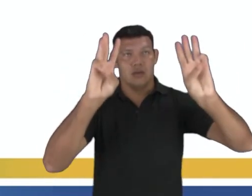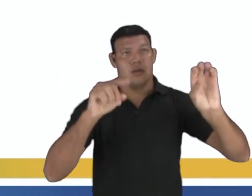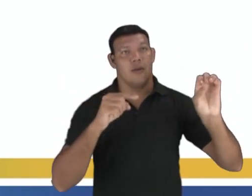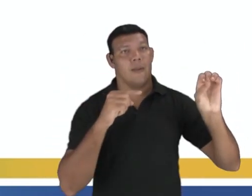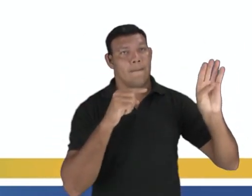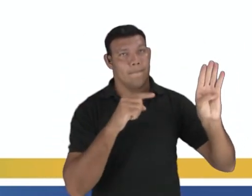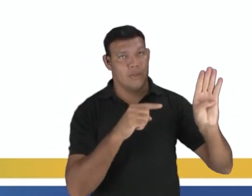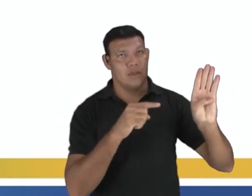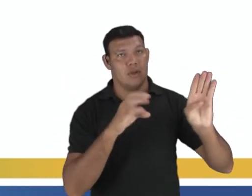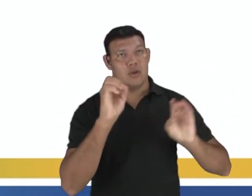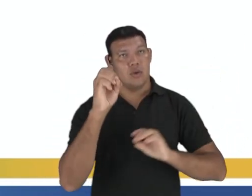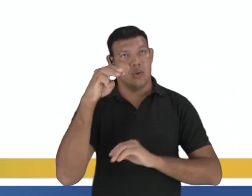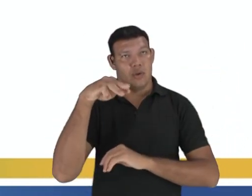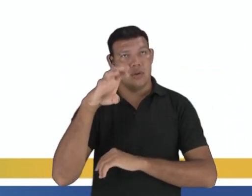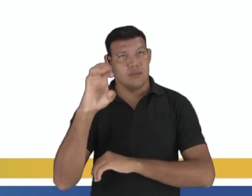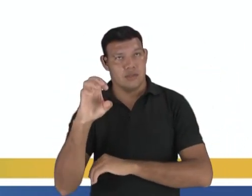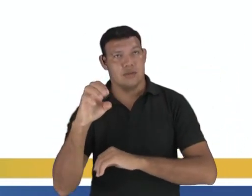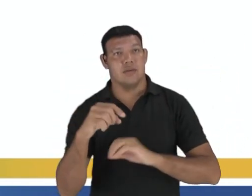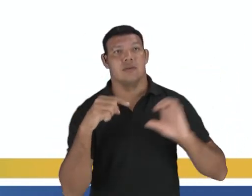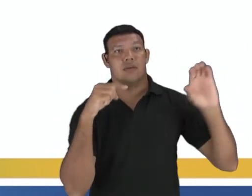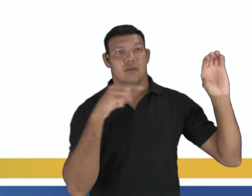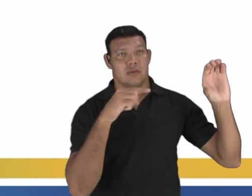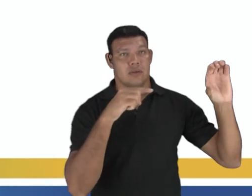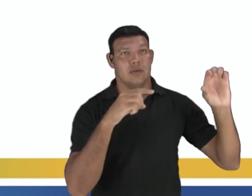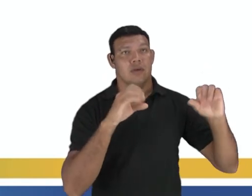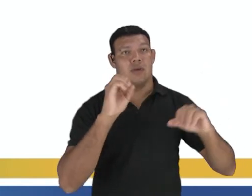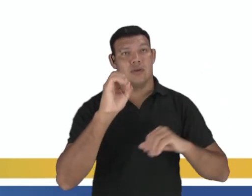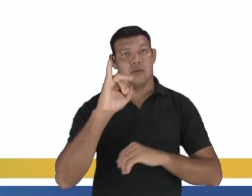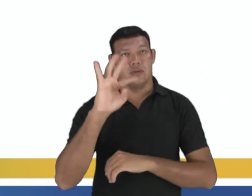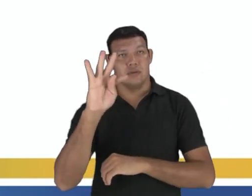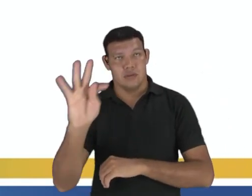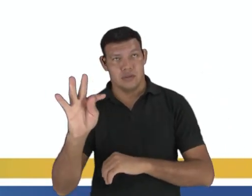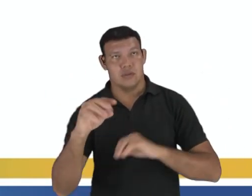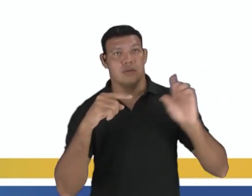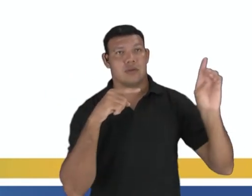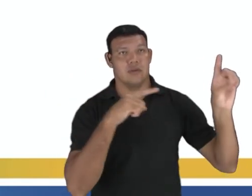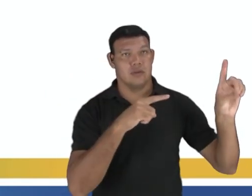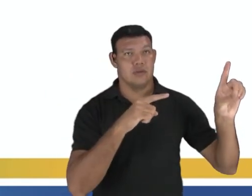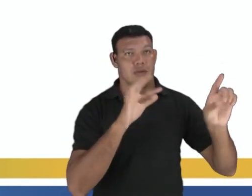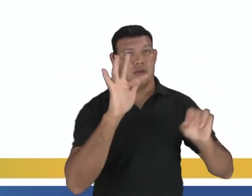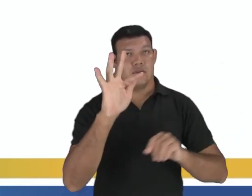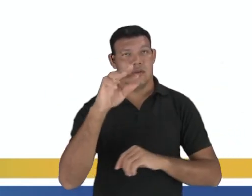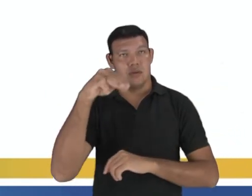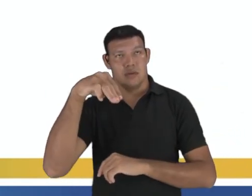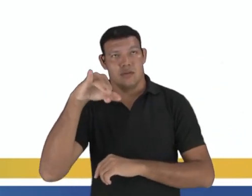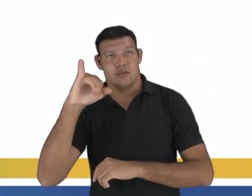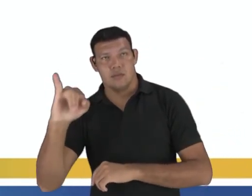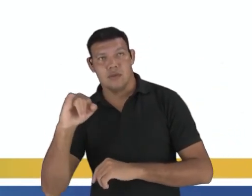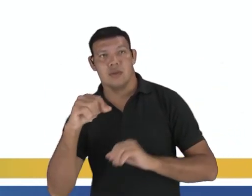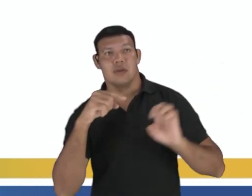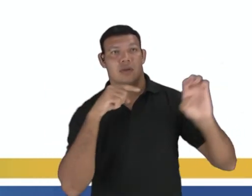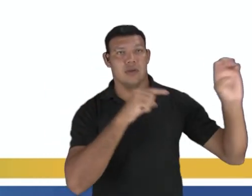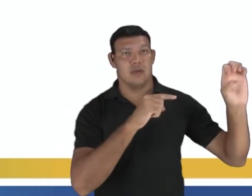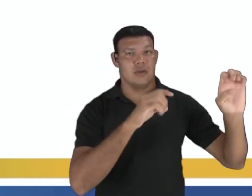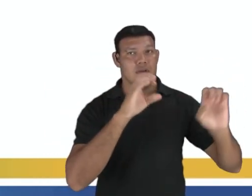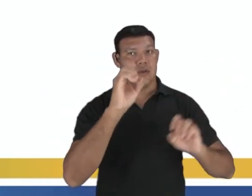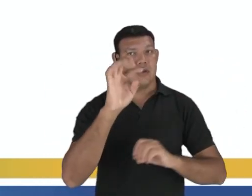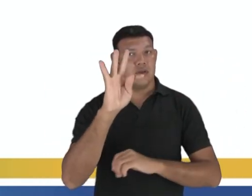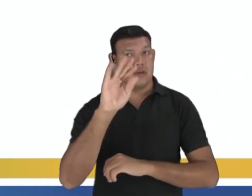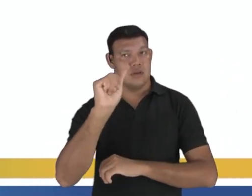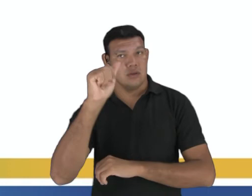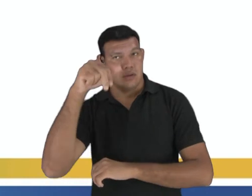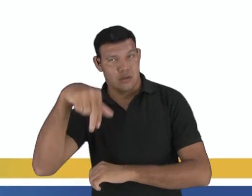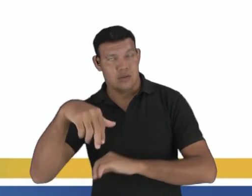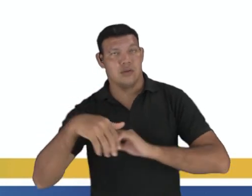B. A OMC. C. A OIT. A D. A FMI ou a OTAN?